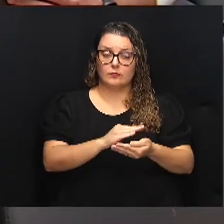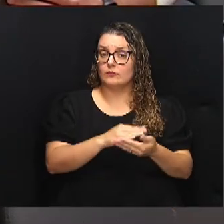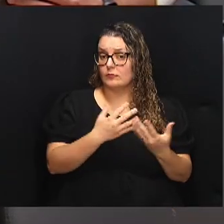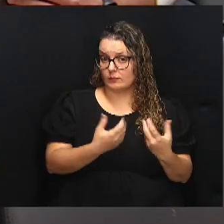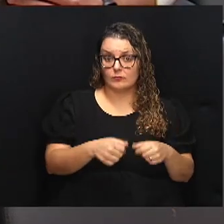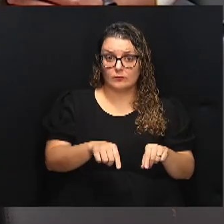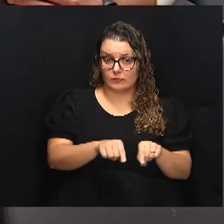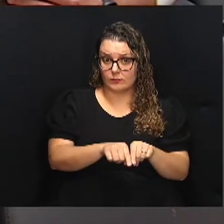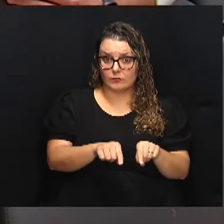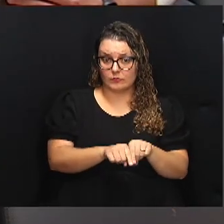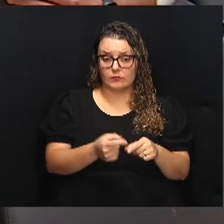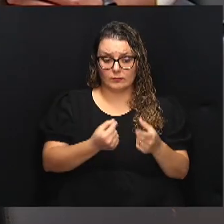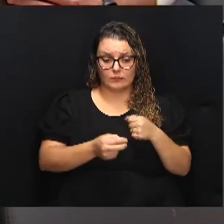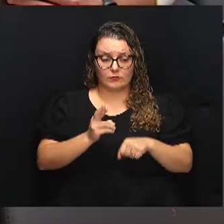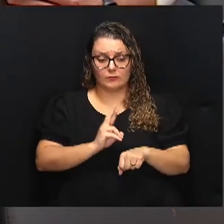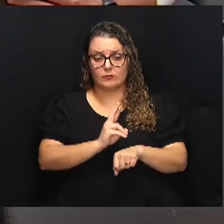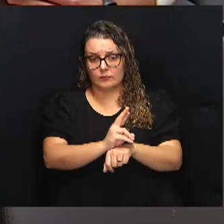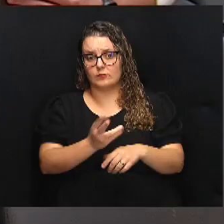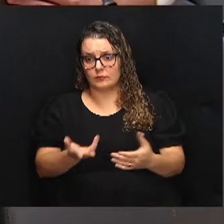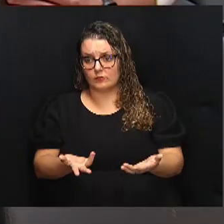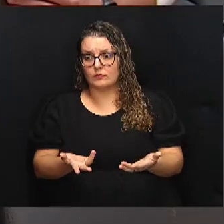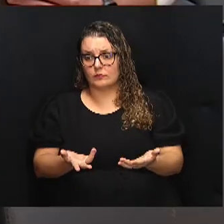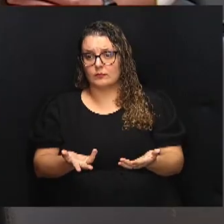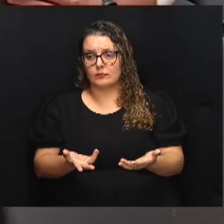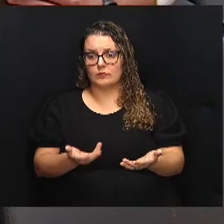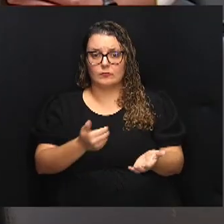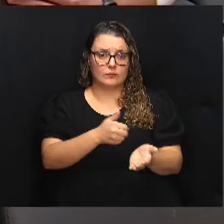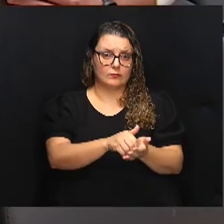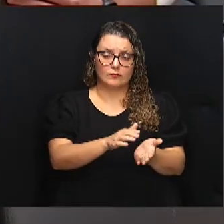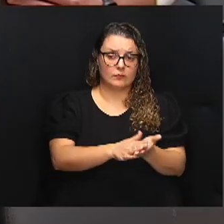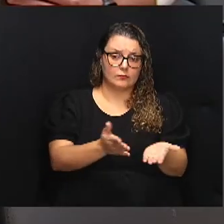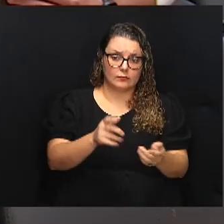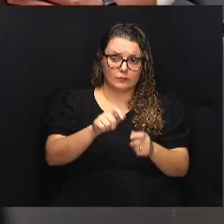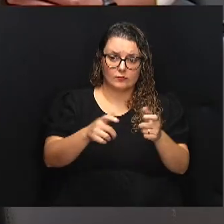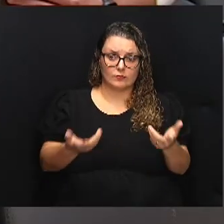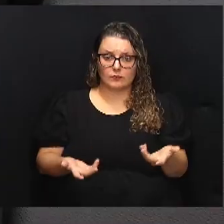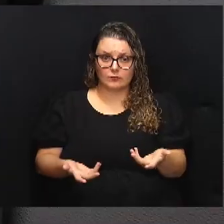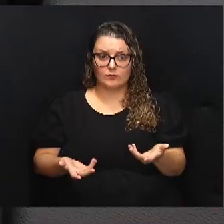também recursos de multas de pessoas que